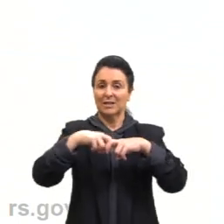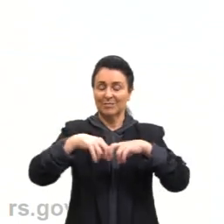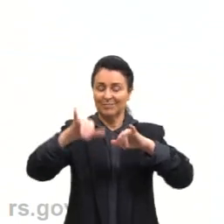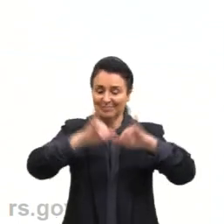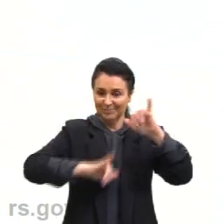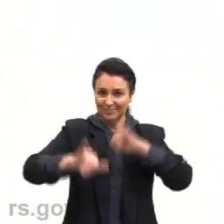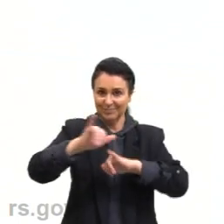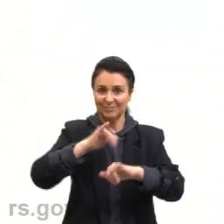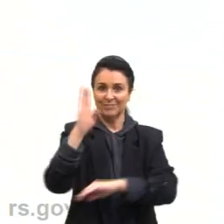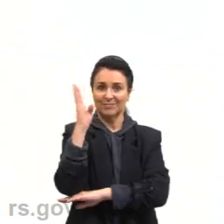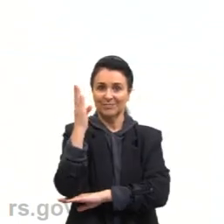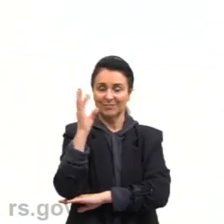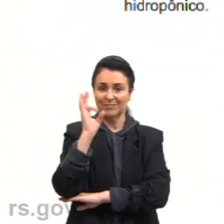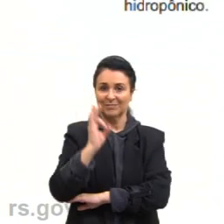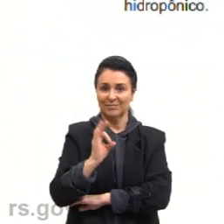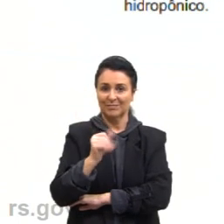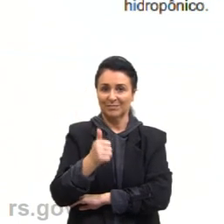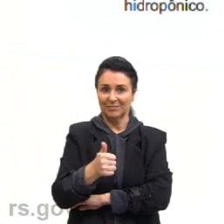Certo?